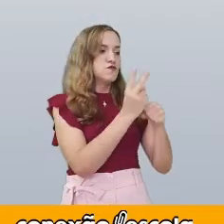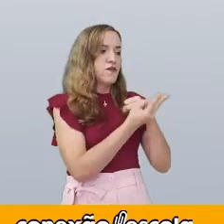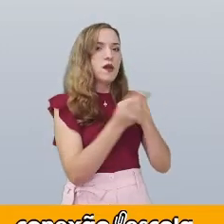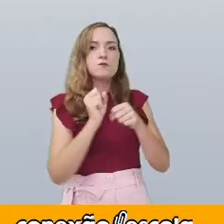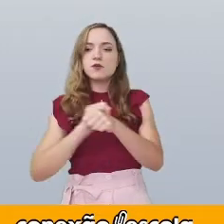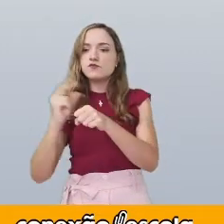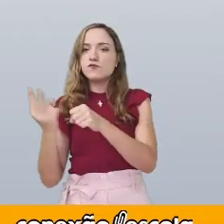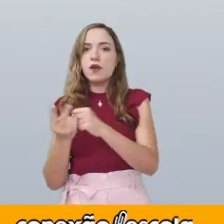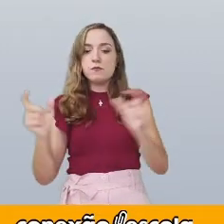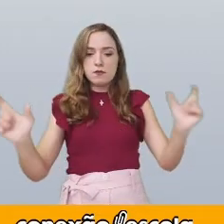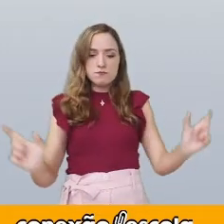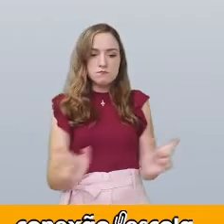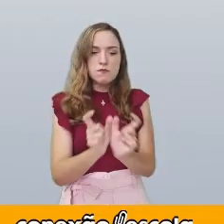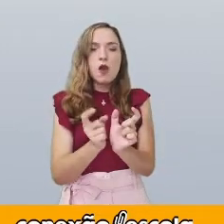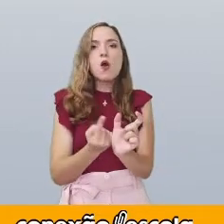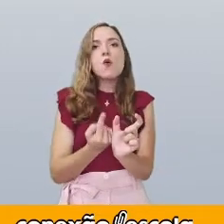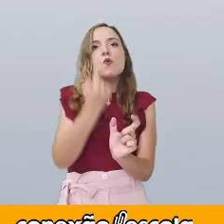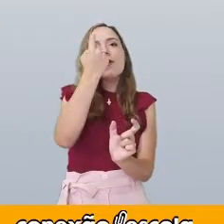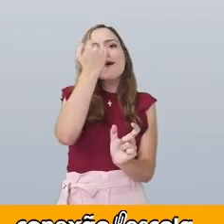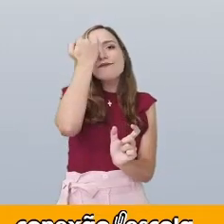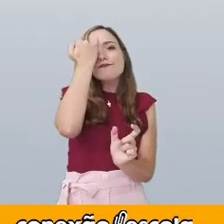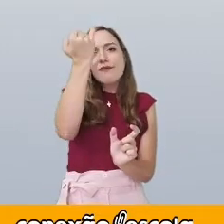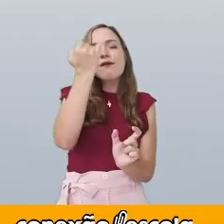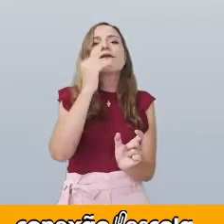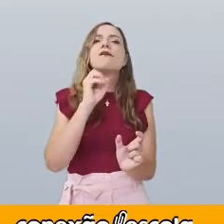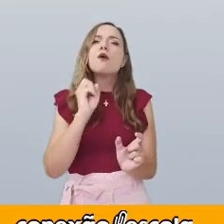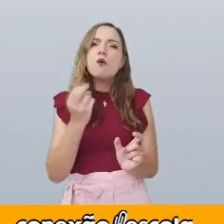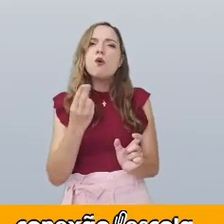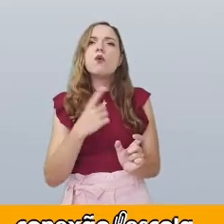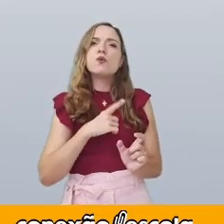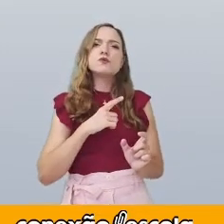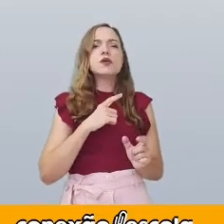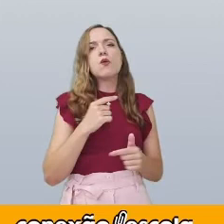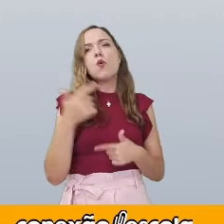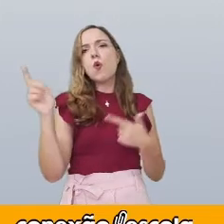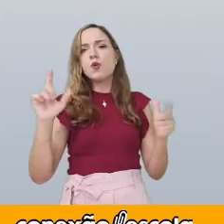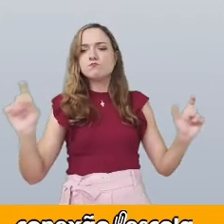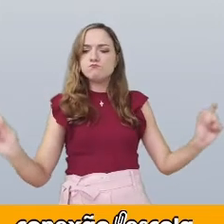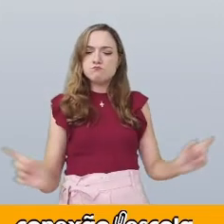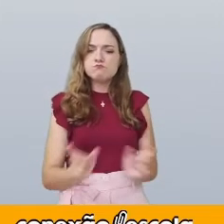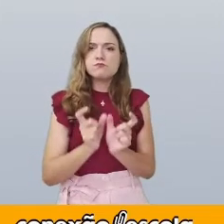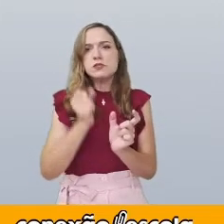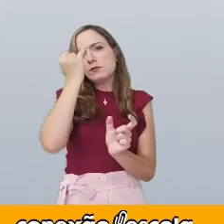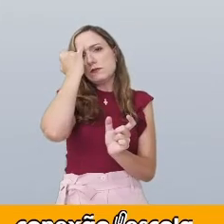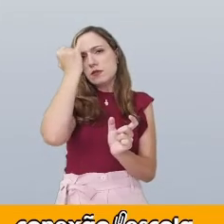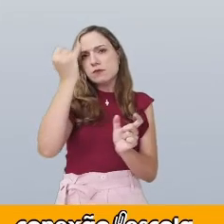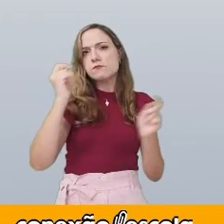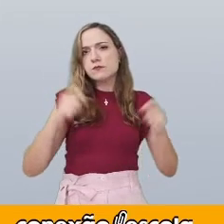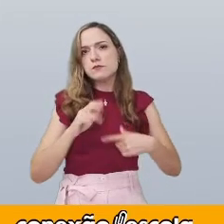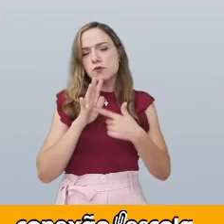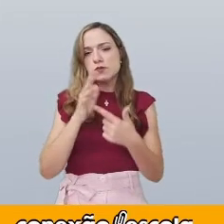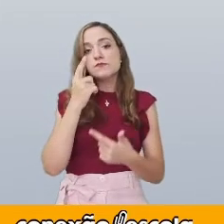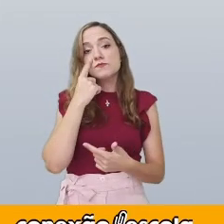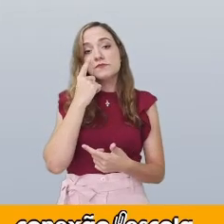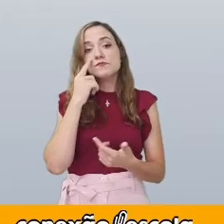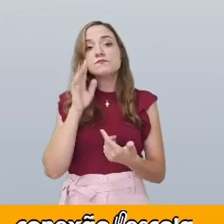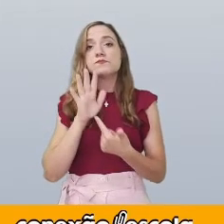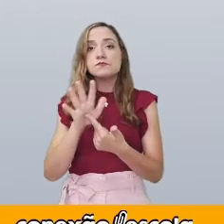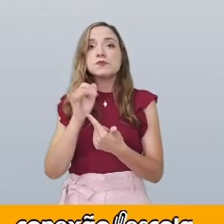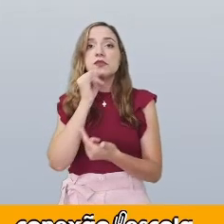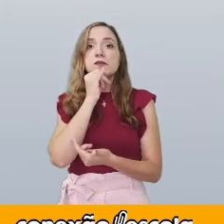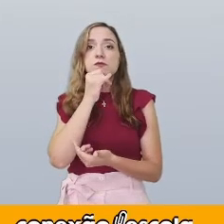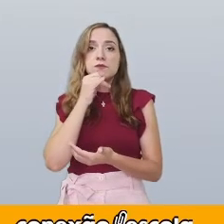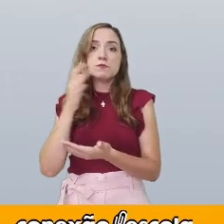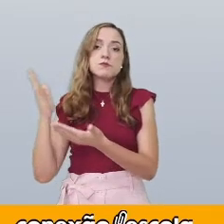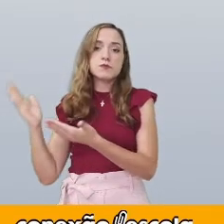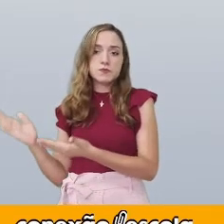de um. Ou dois elementos construindo a ideia de um advérbio. Vejam só esse exemplo.